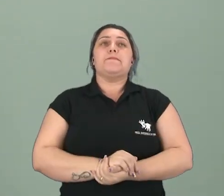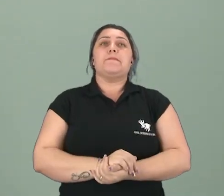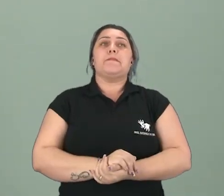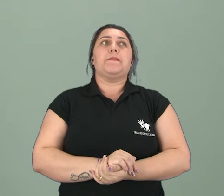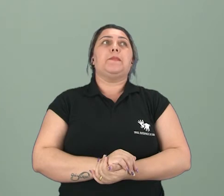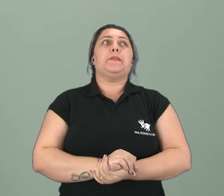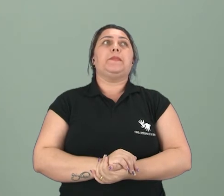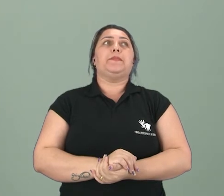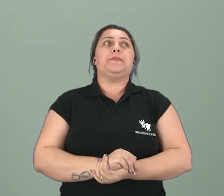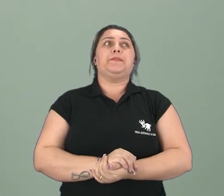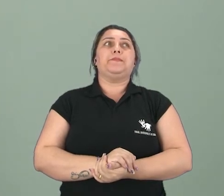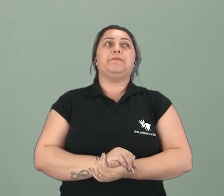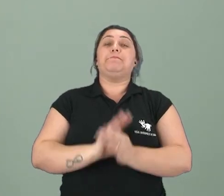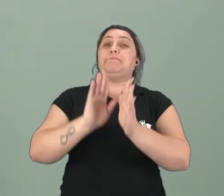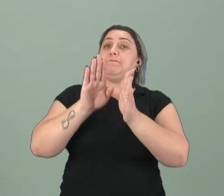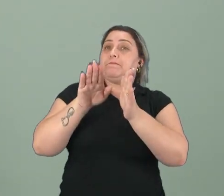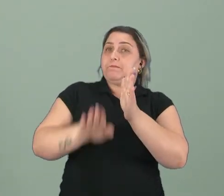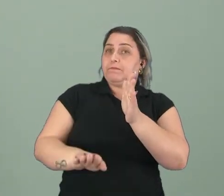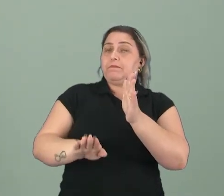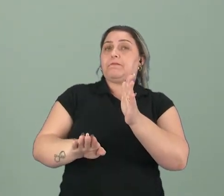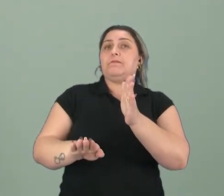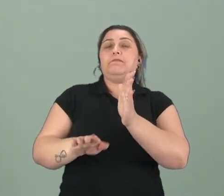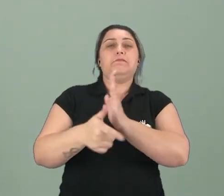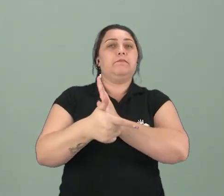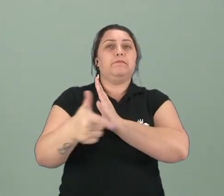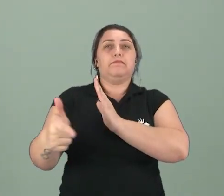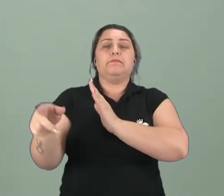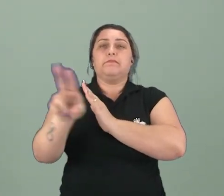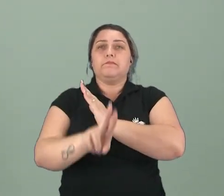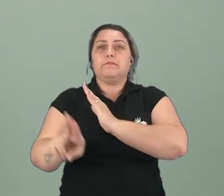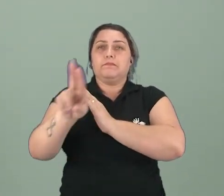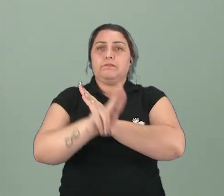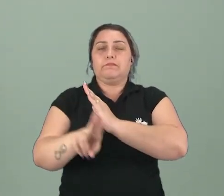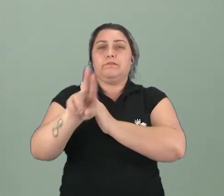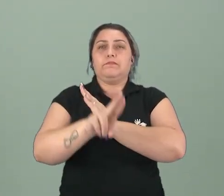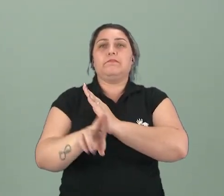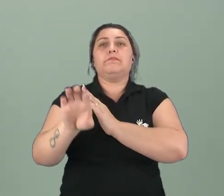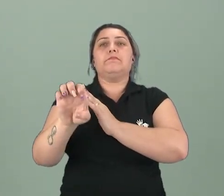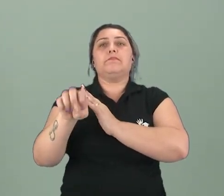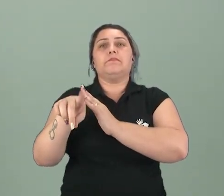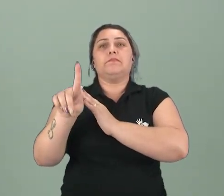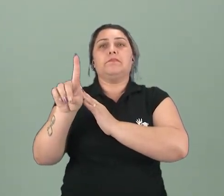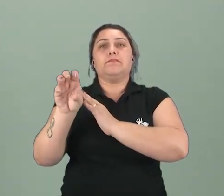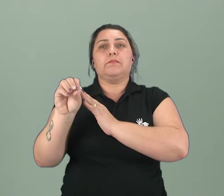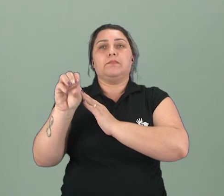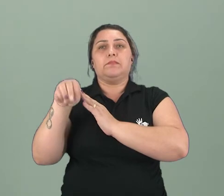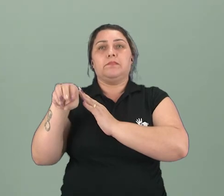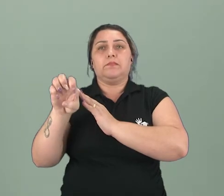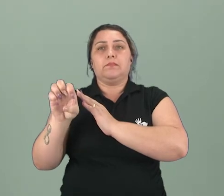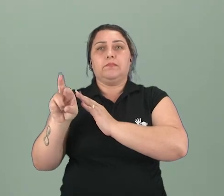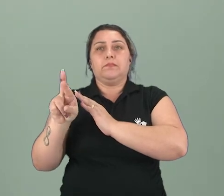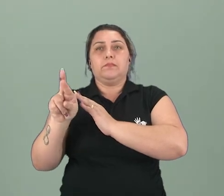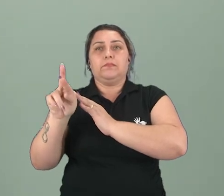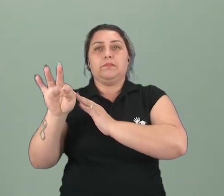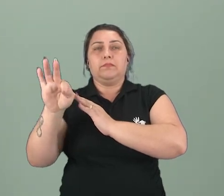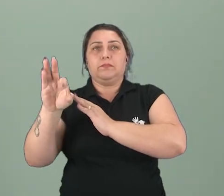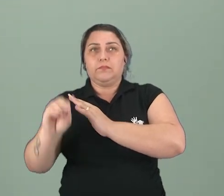é justamente nessa diminuição, já que não foi utilizado, que o endométrio que se preparou vai ser